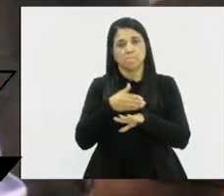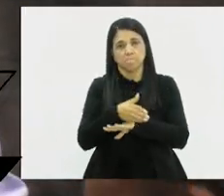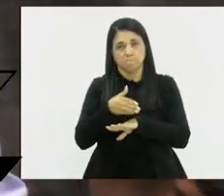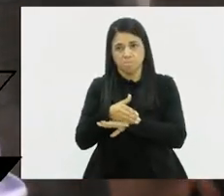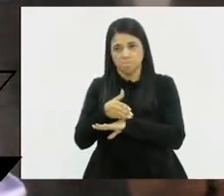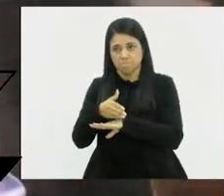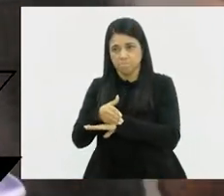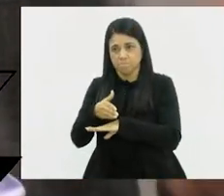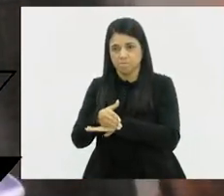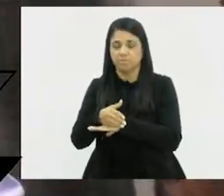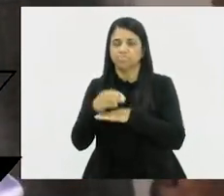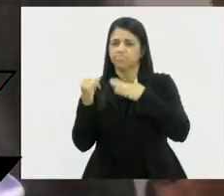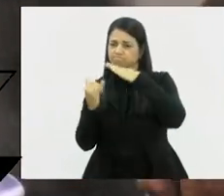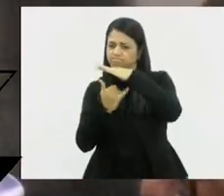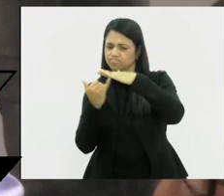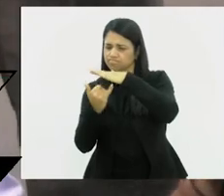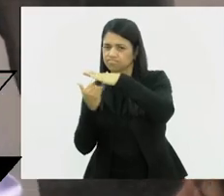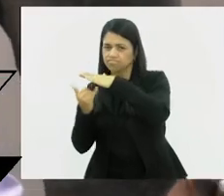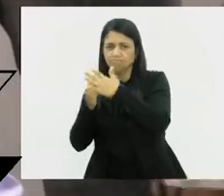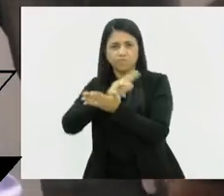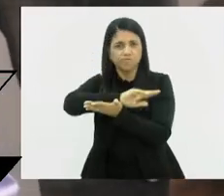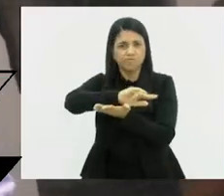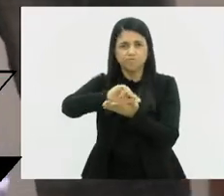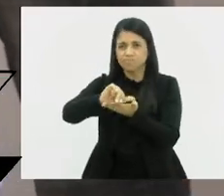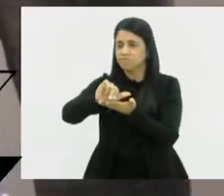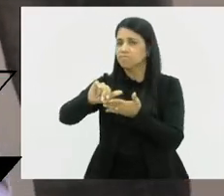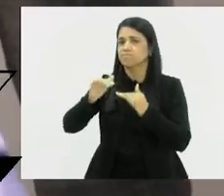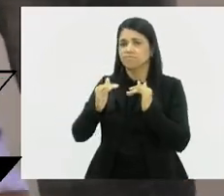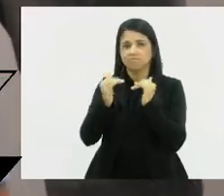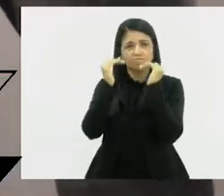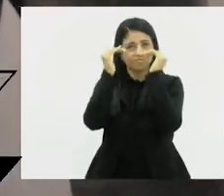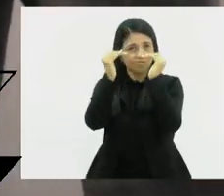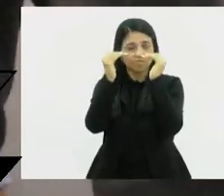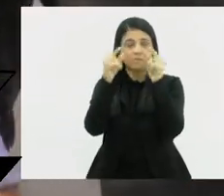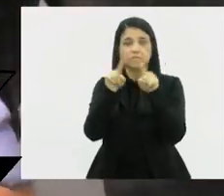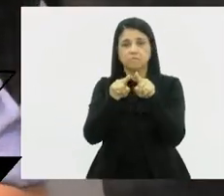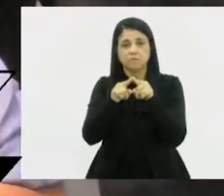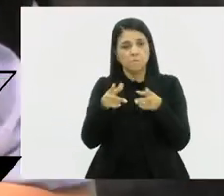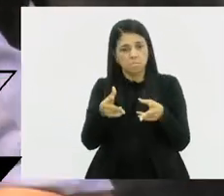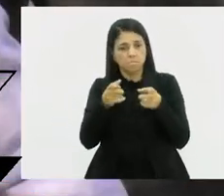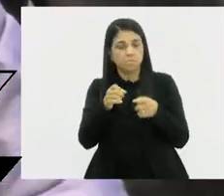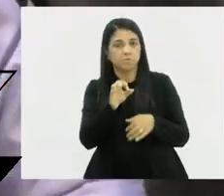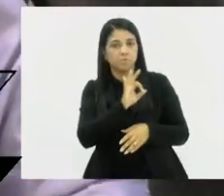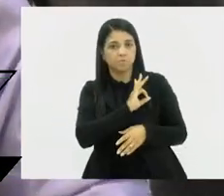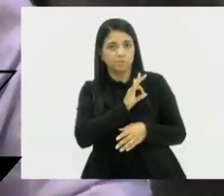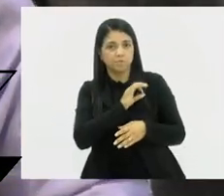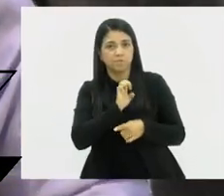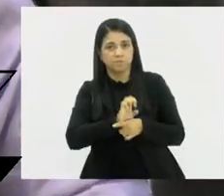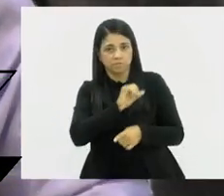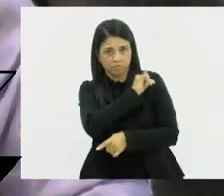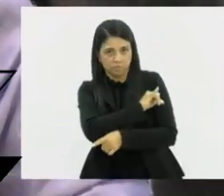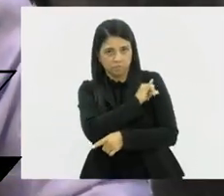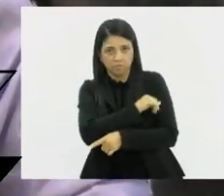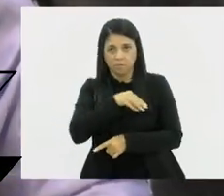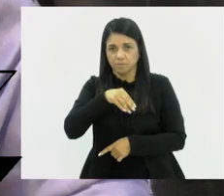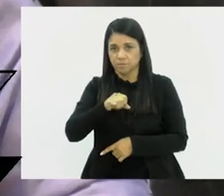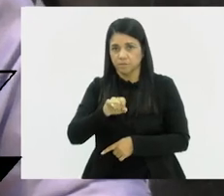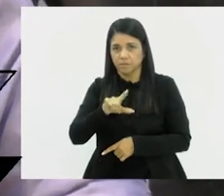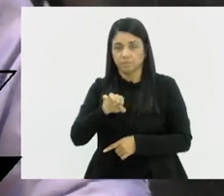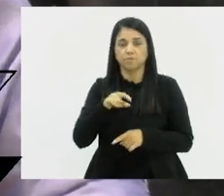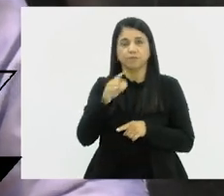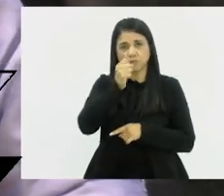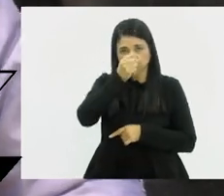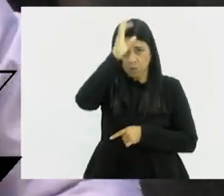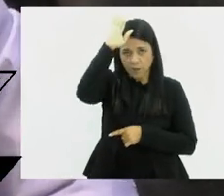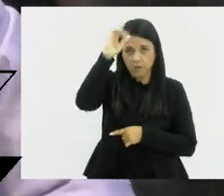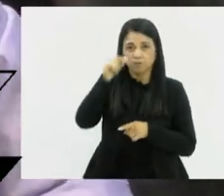diversos entes, das diversas autoridades. Vejo aqui a Polícia Militar do Estado do Rio de Janeiro, vejo o Corpo de Bombeiros,